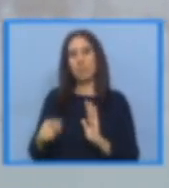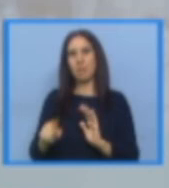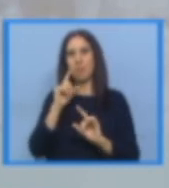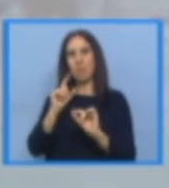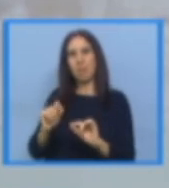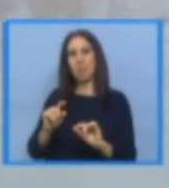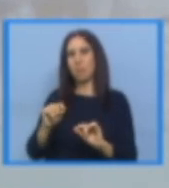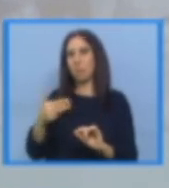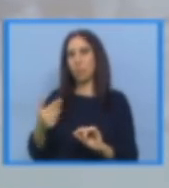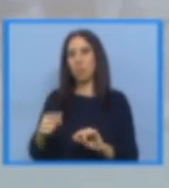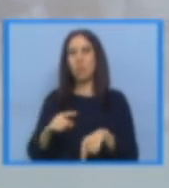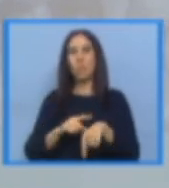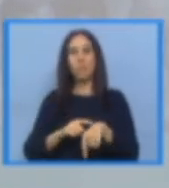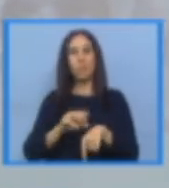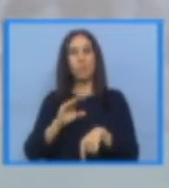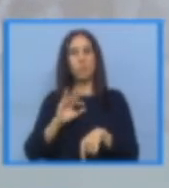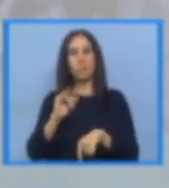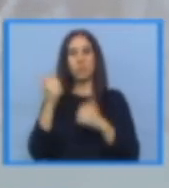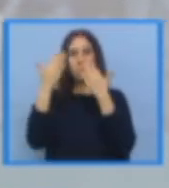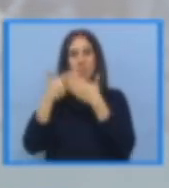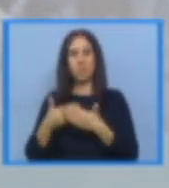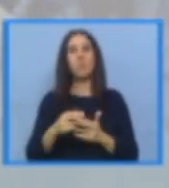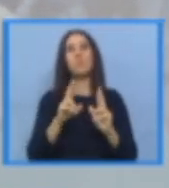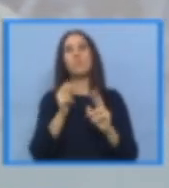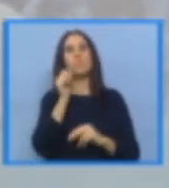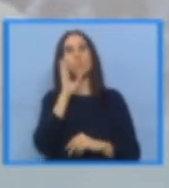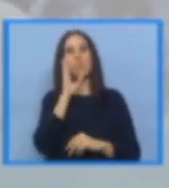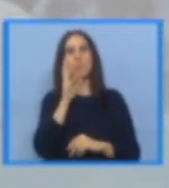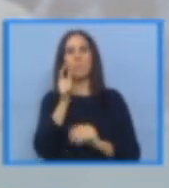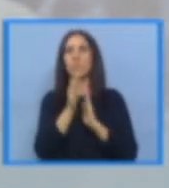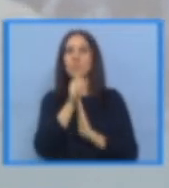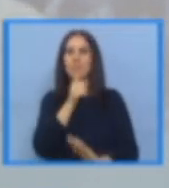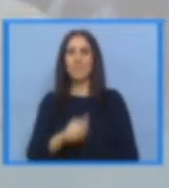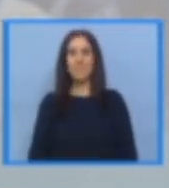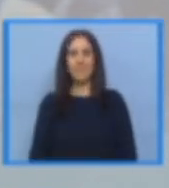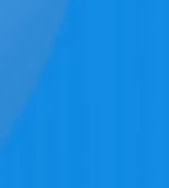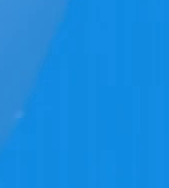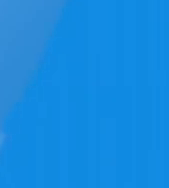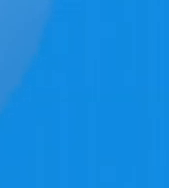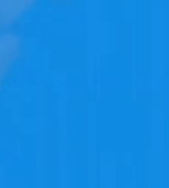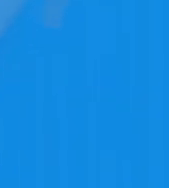rádio, na Antena 1, quando forem 22h45. Desejo uma boa tarde, até amanhã, se Deus quiser.